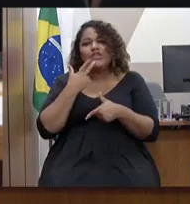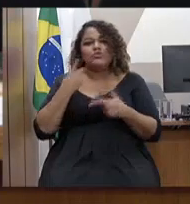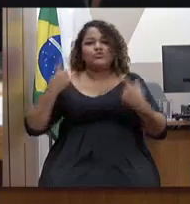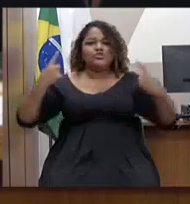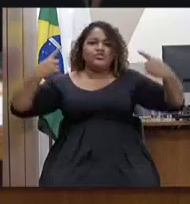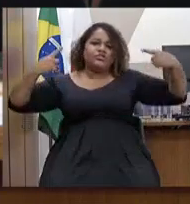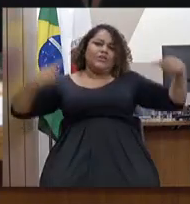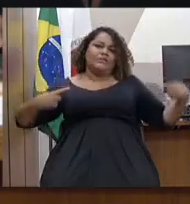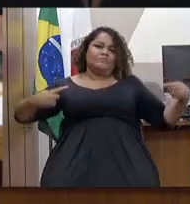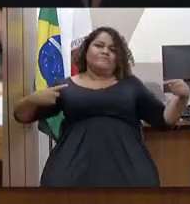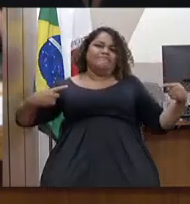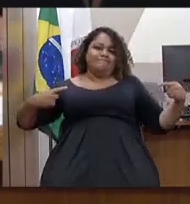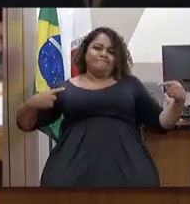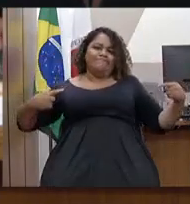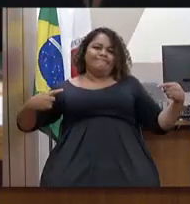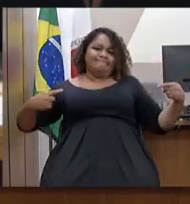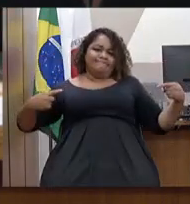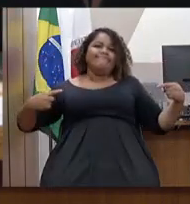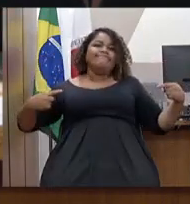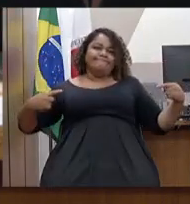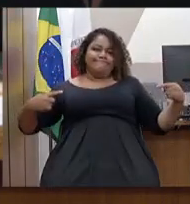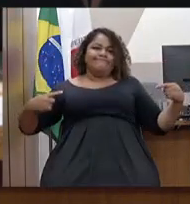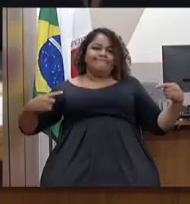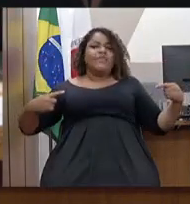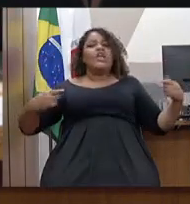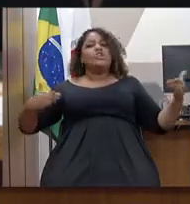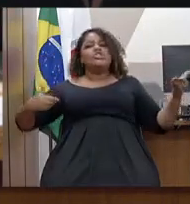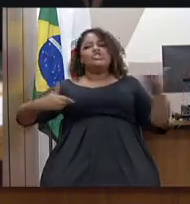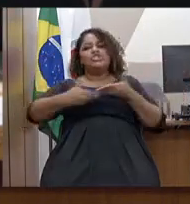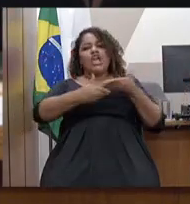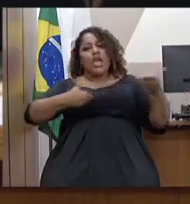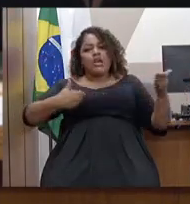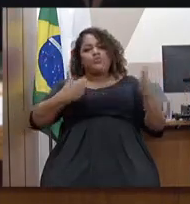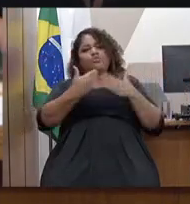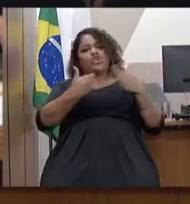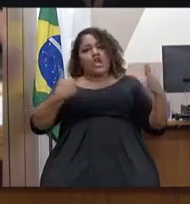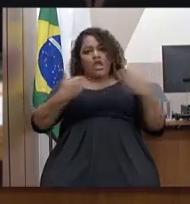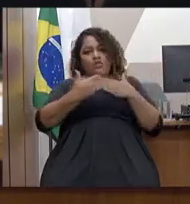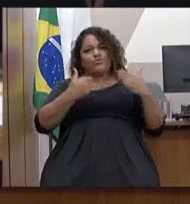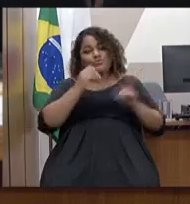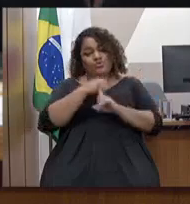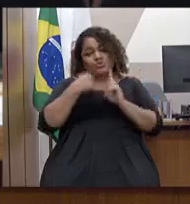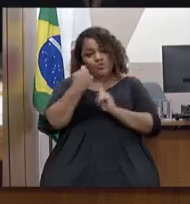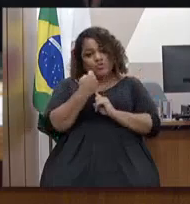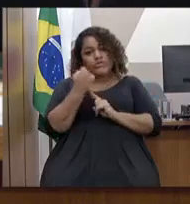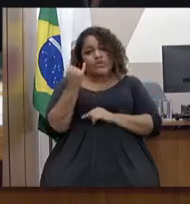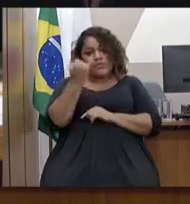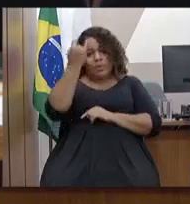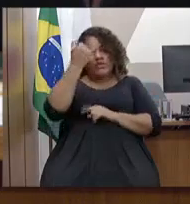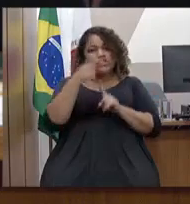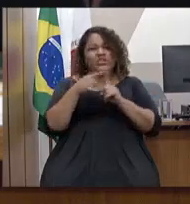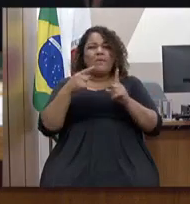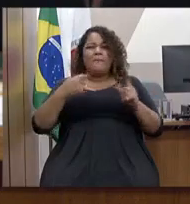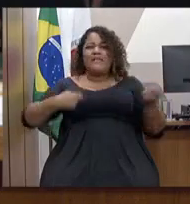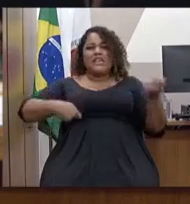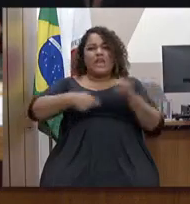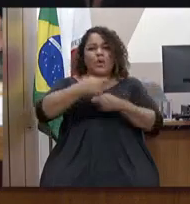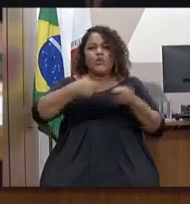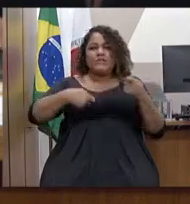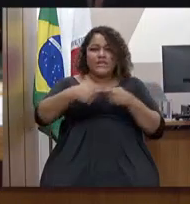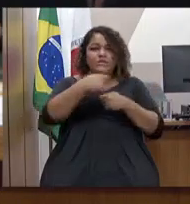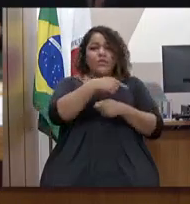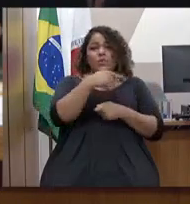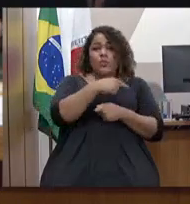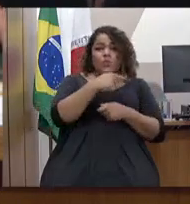conversa todo mundo fala em diálogo social mas a gente conhece muito bem a negociação do Trabalhador